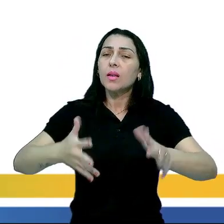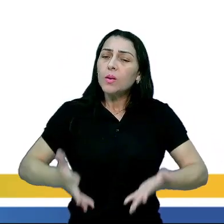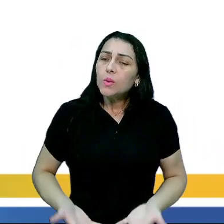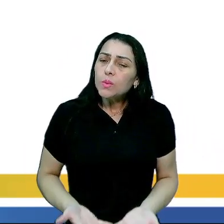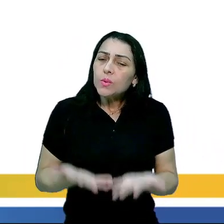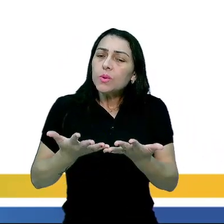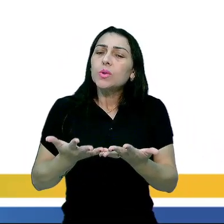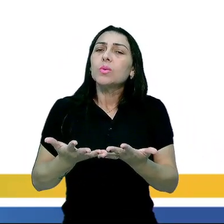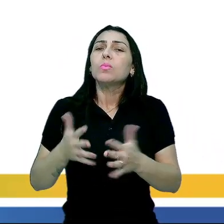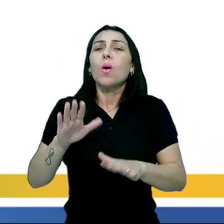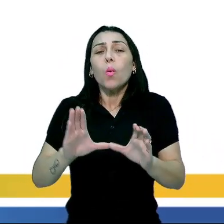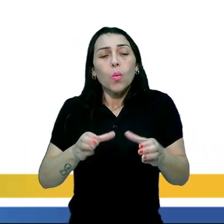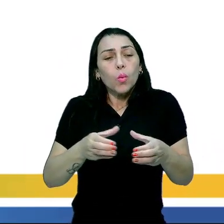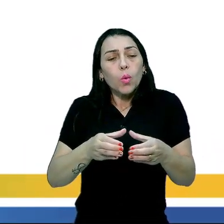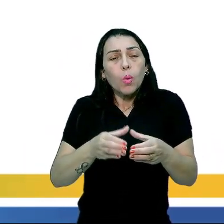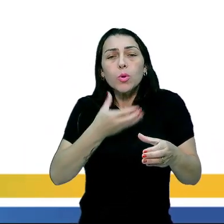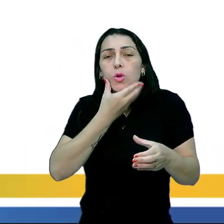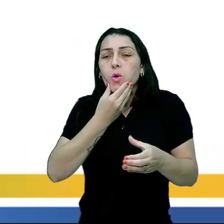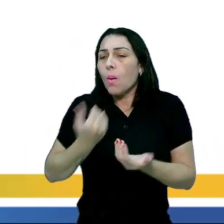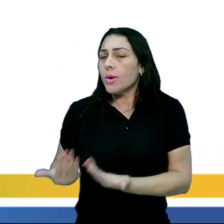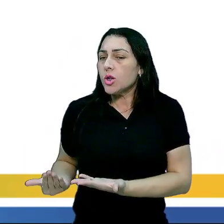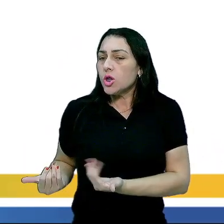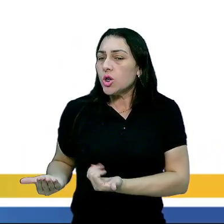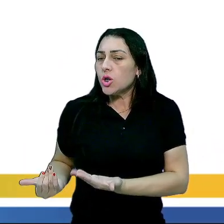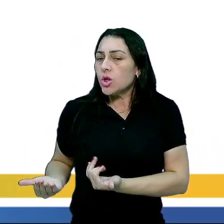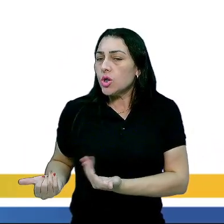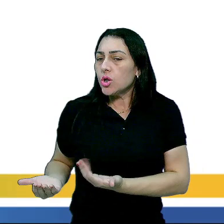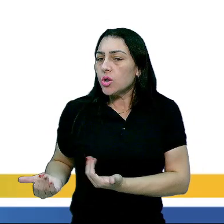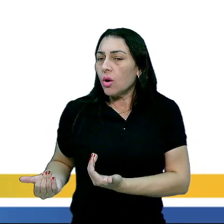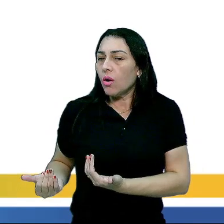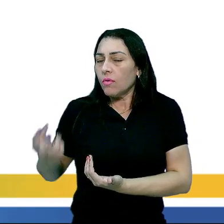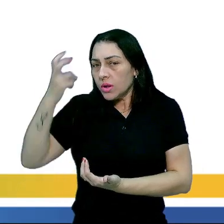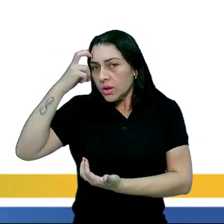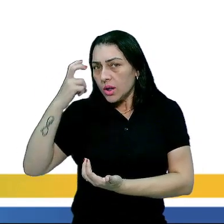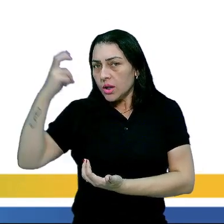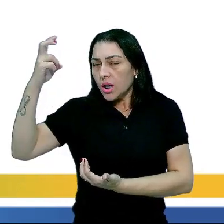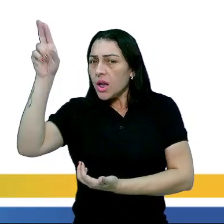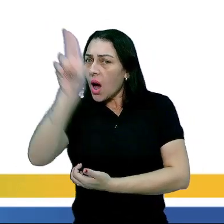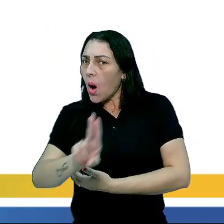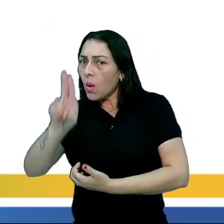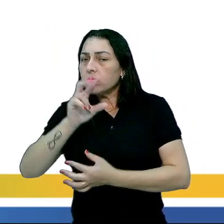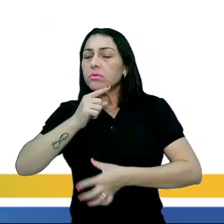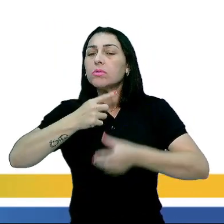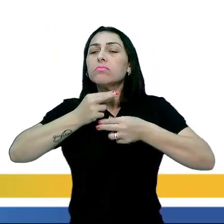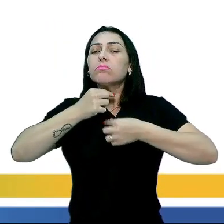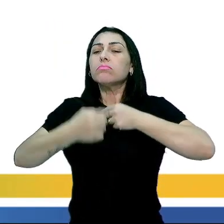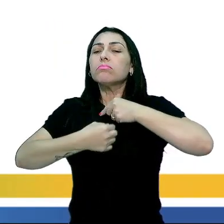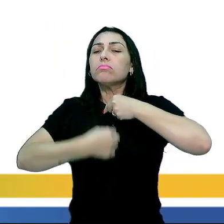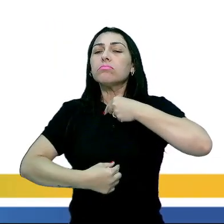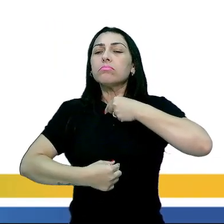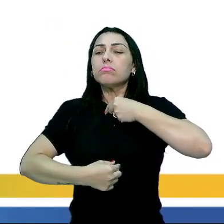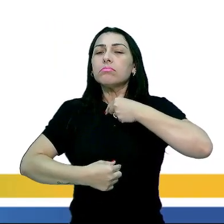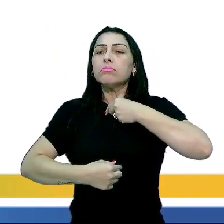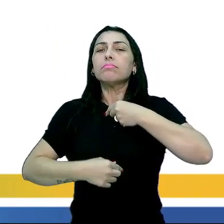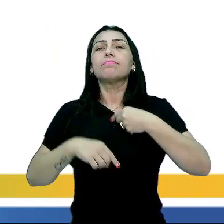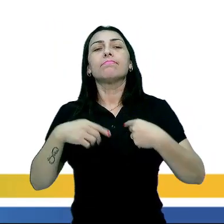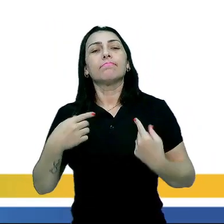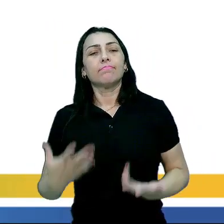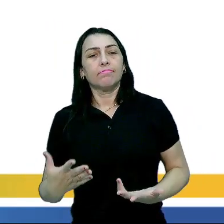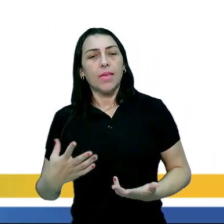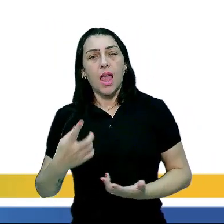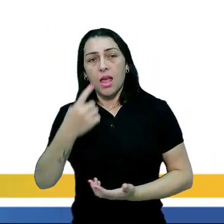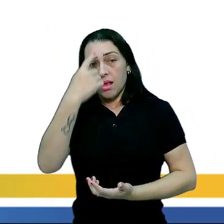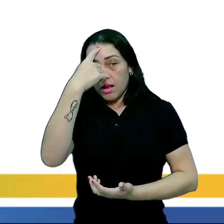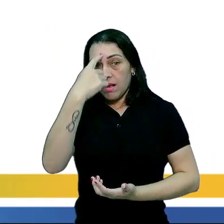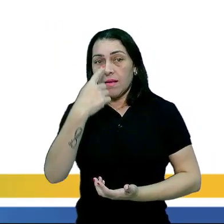estimular um certo grupo de homens jovens, cultos, etc., ao consumo de gravatas, pelas